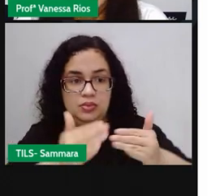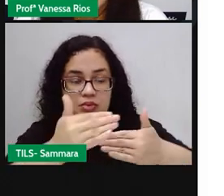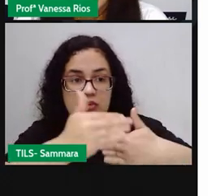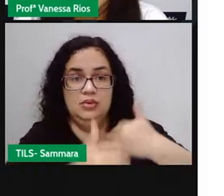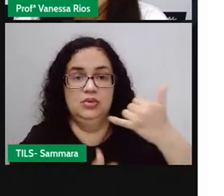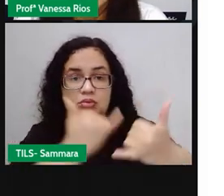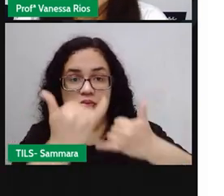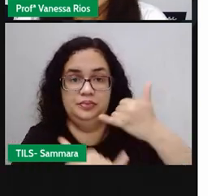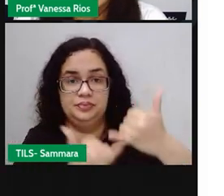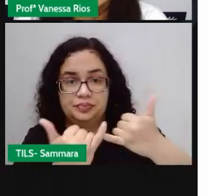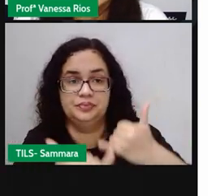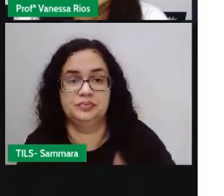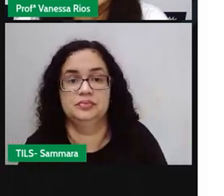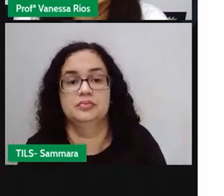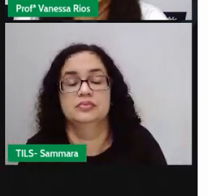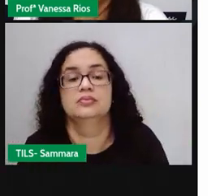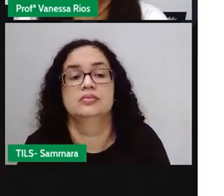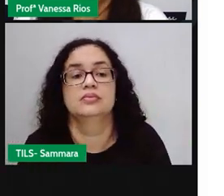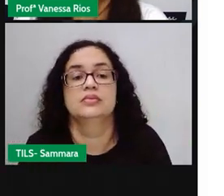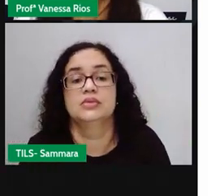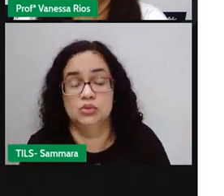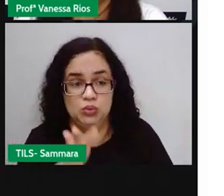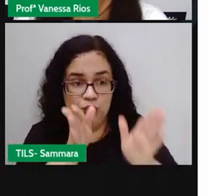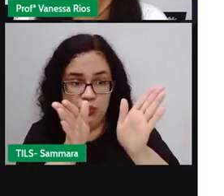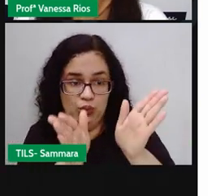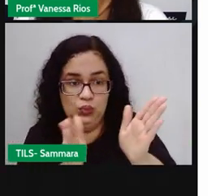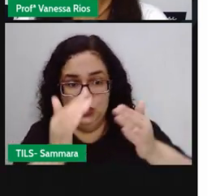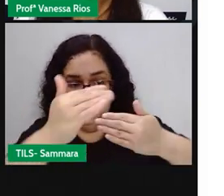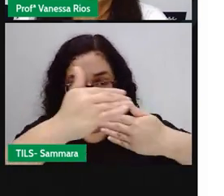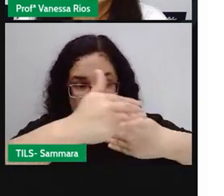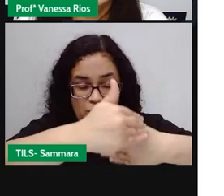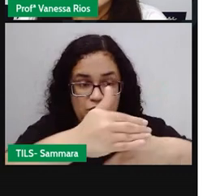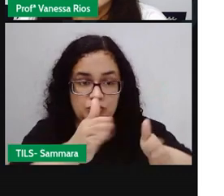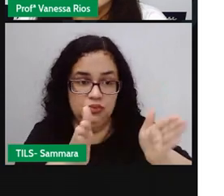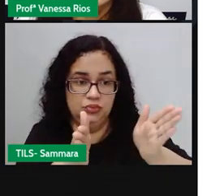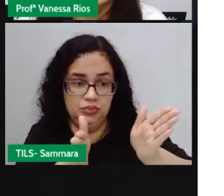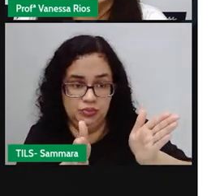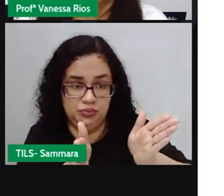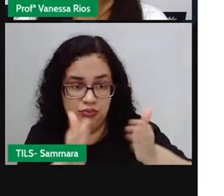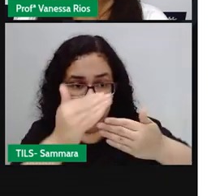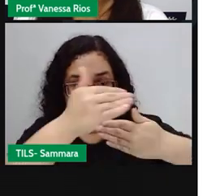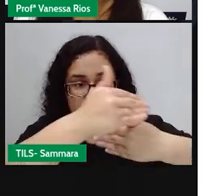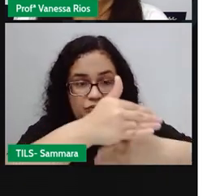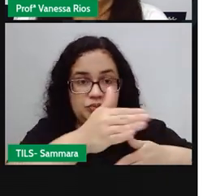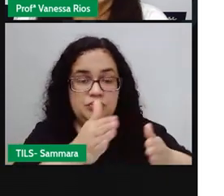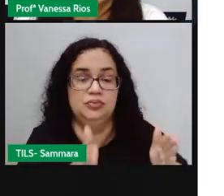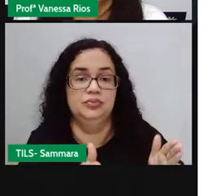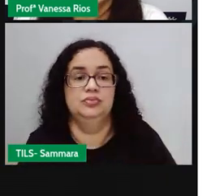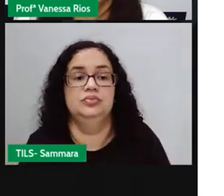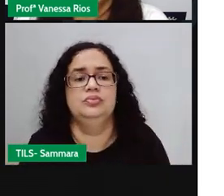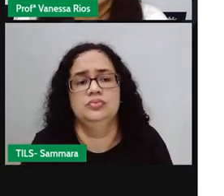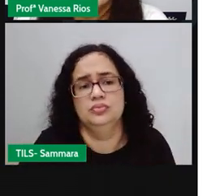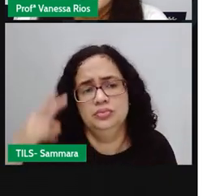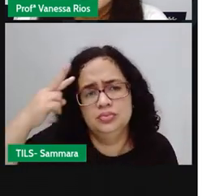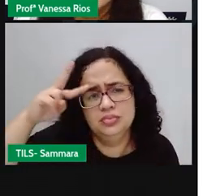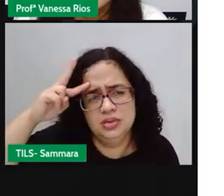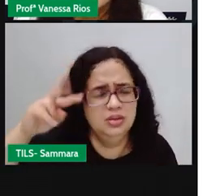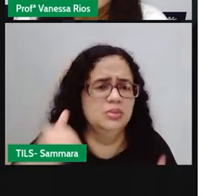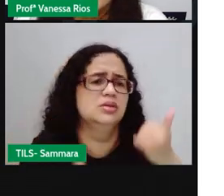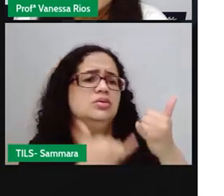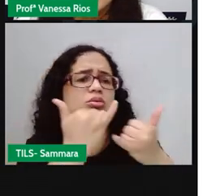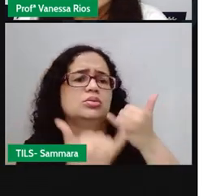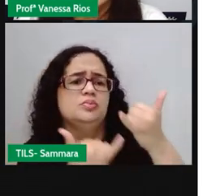nos brinquedos. Que figura é essa? O cubo. Quem lembra aí de um